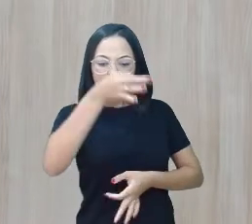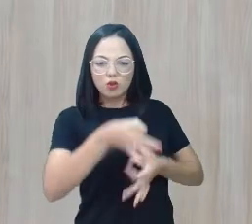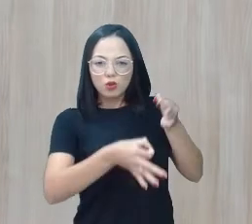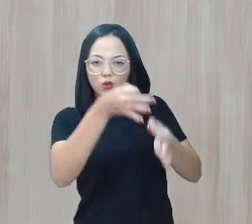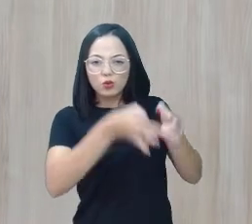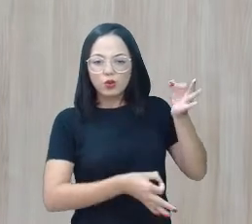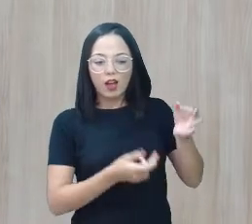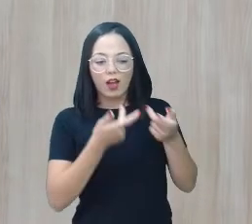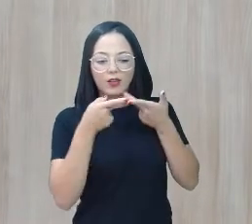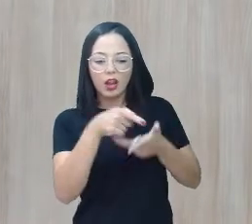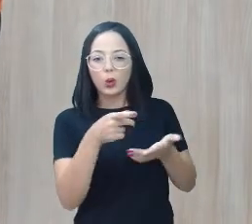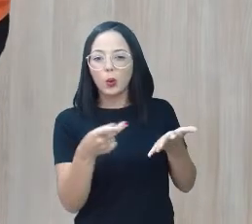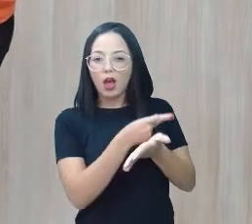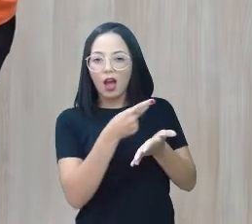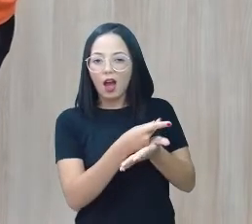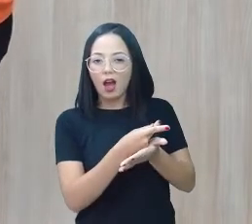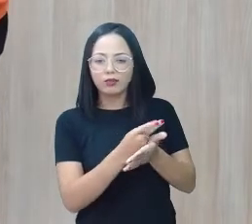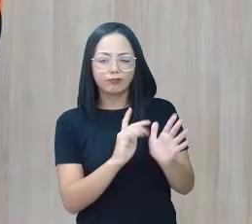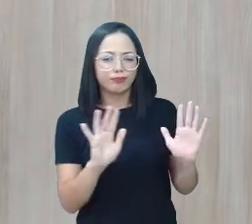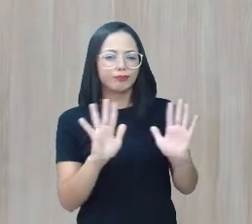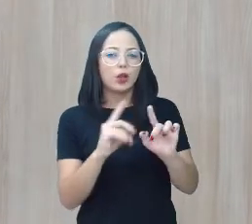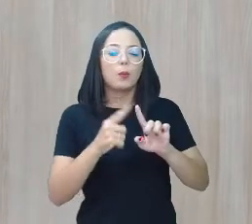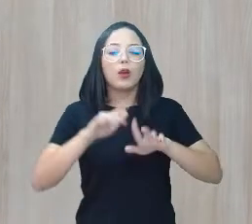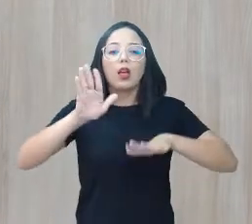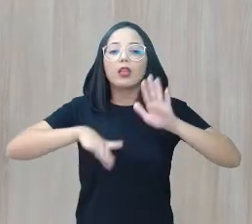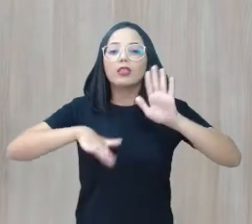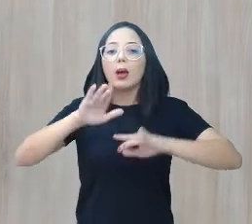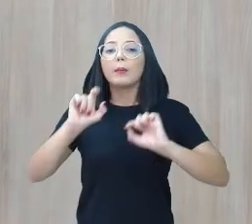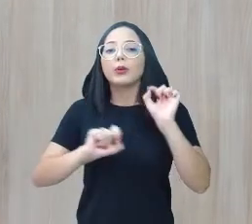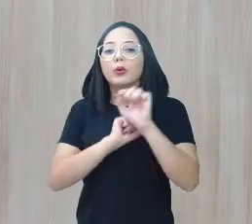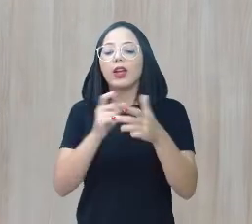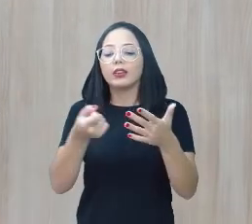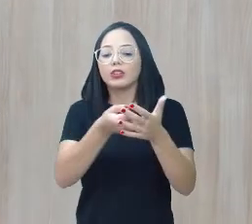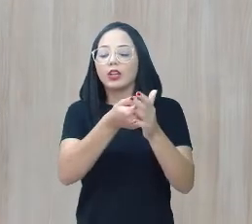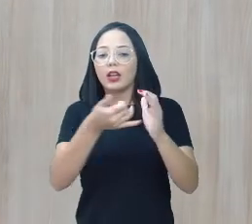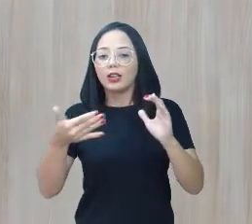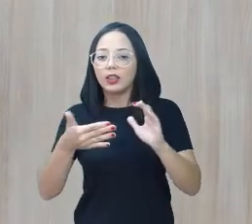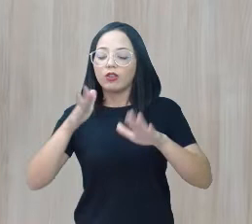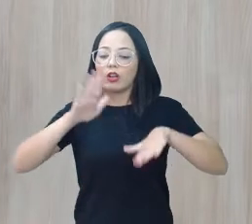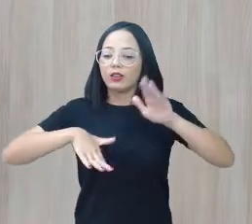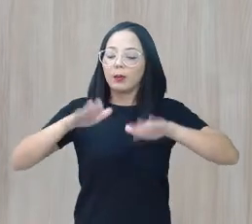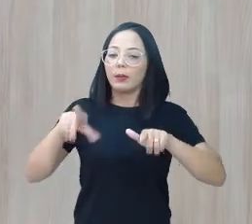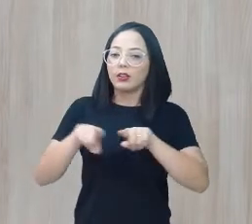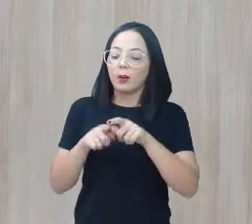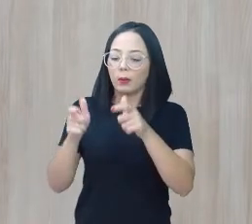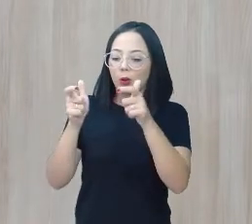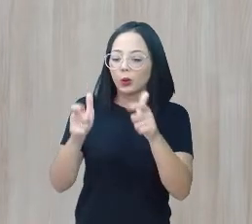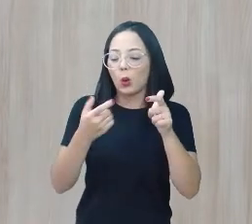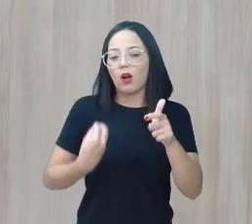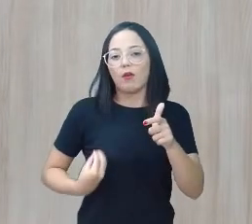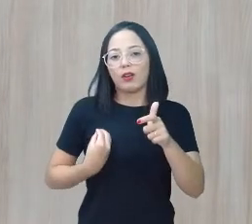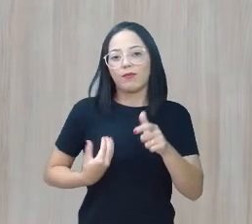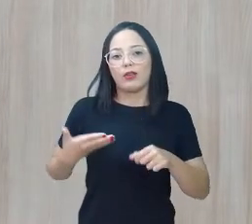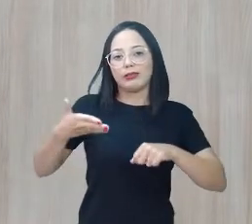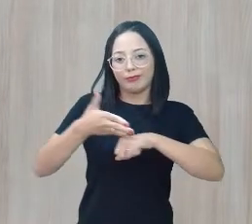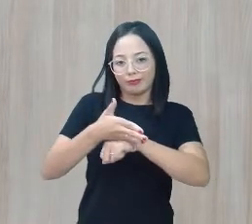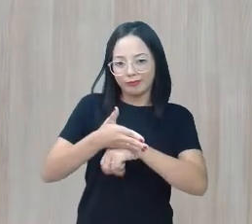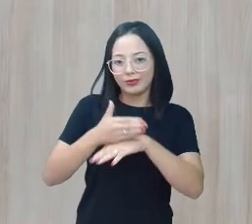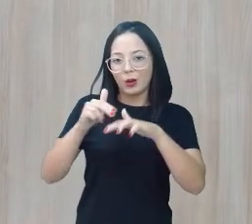está falando errado ou não, porque depende dos fatores e do local que ela está inserida.